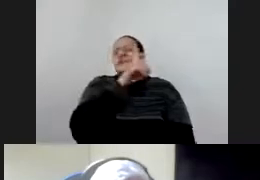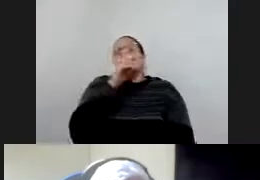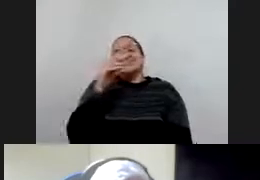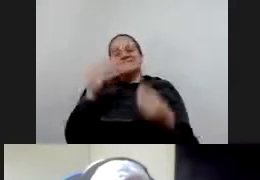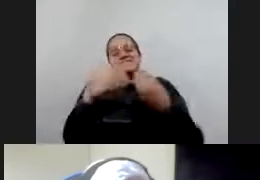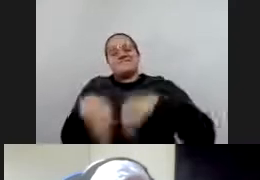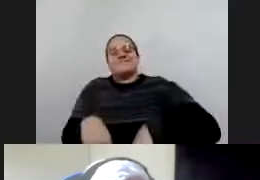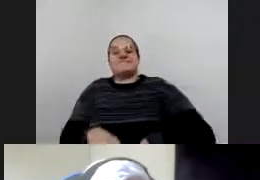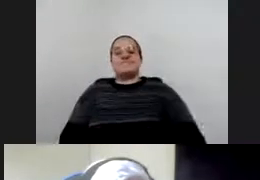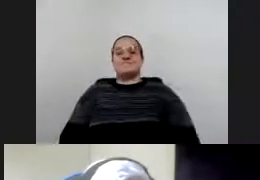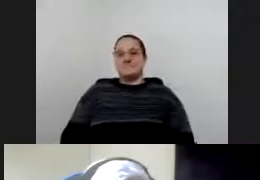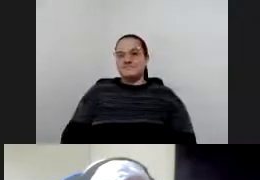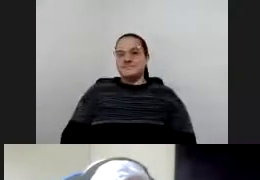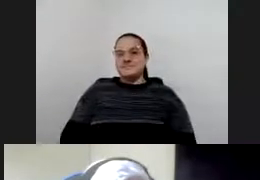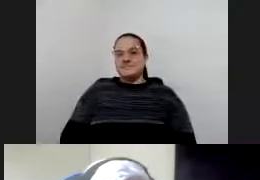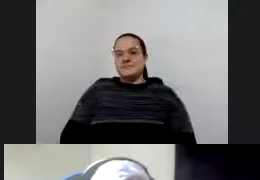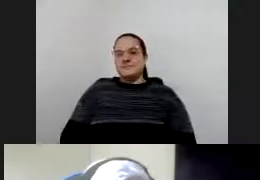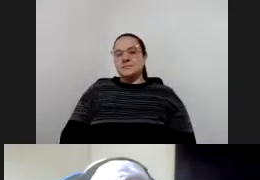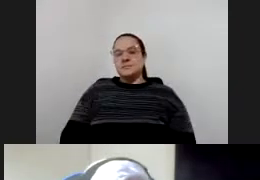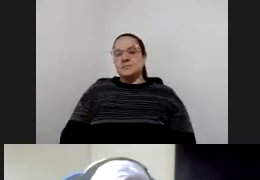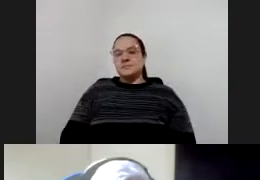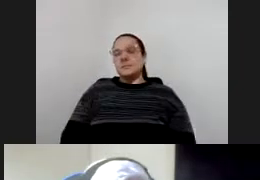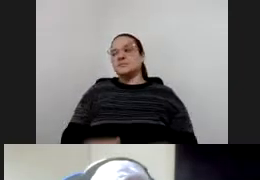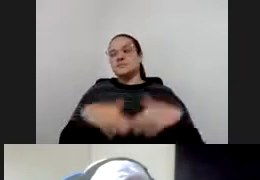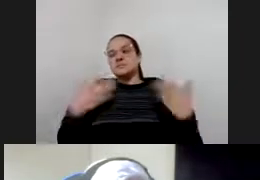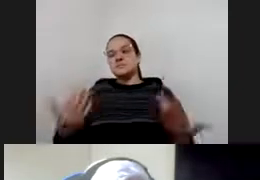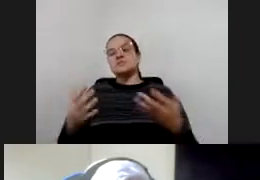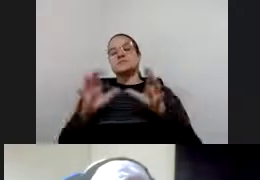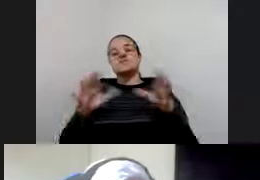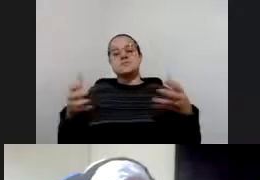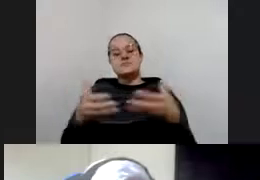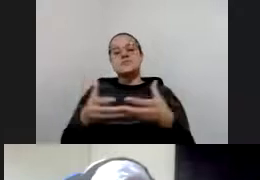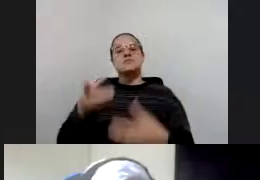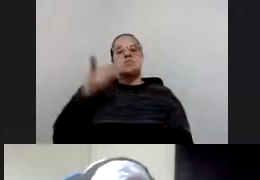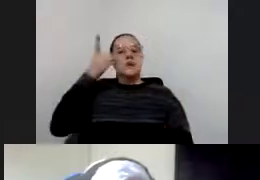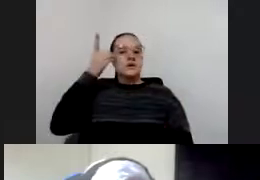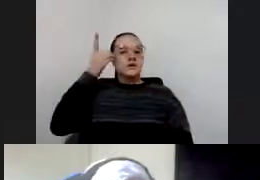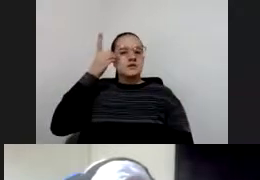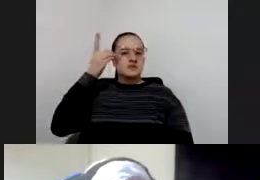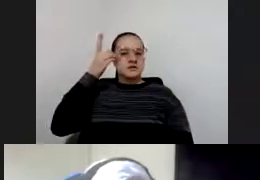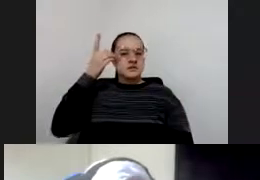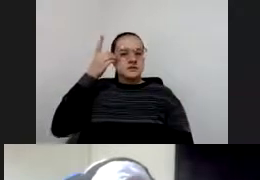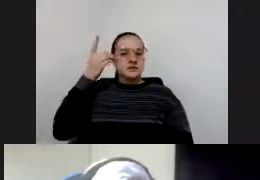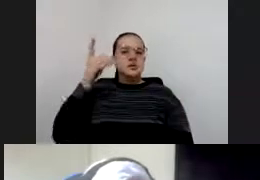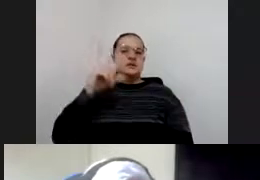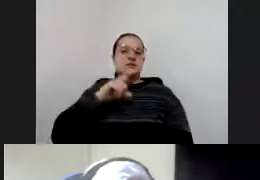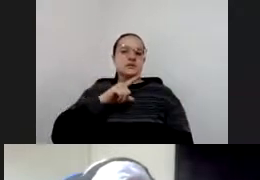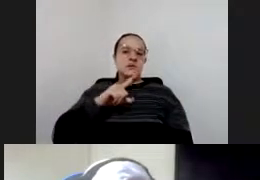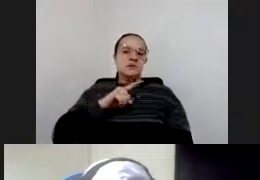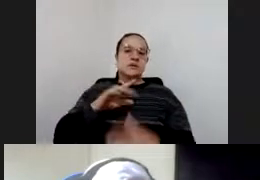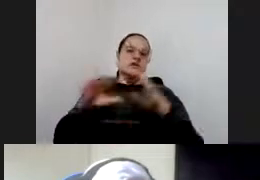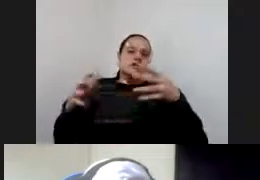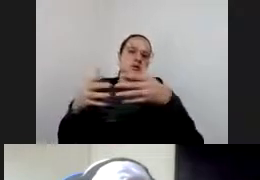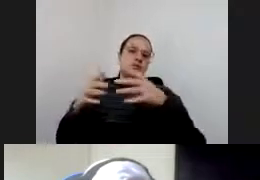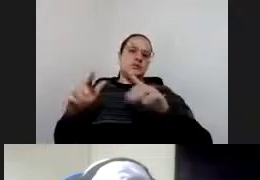embora as pessoas do grupo de síndrome de Down tenham uma rede que luta muito por eles, mas